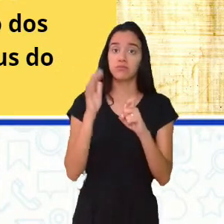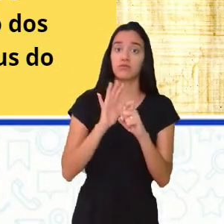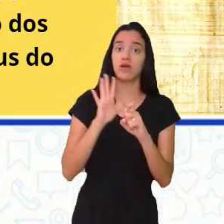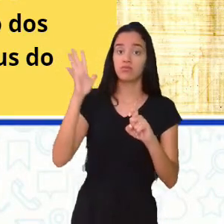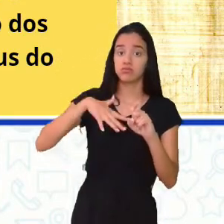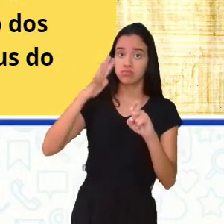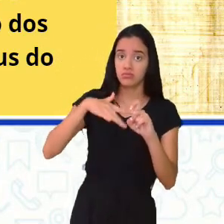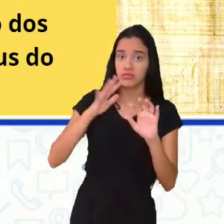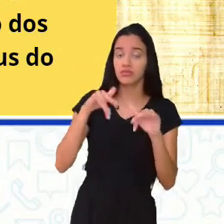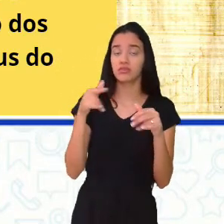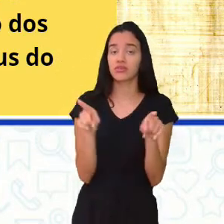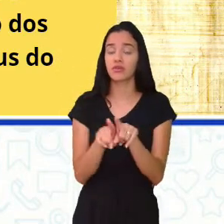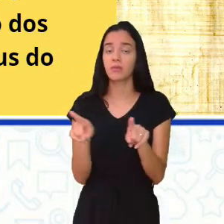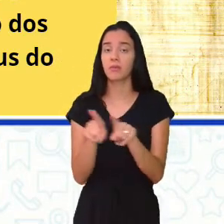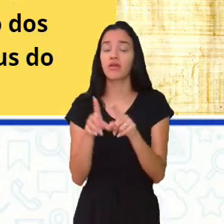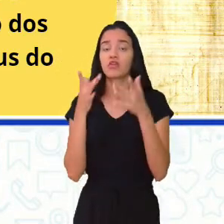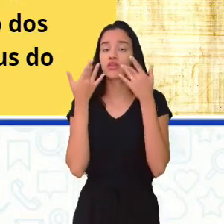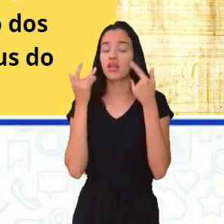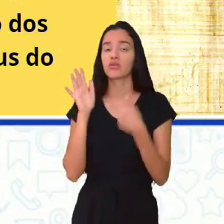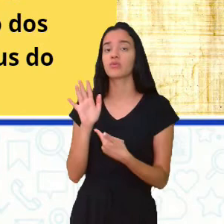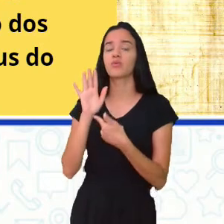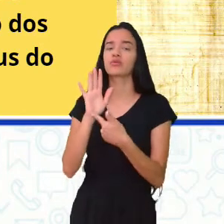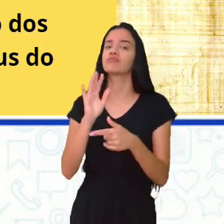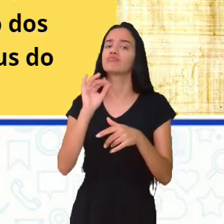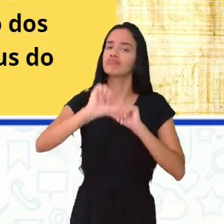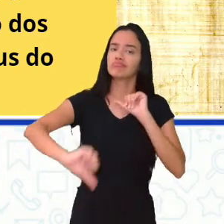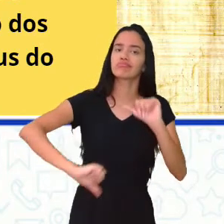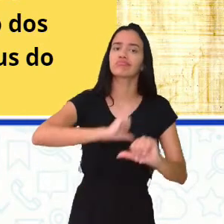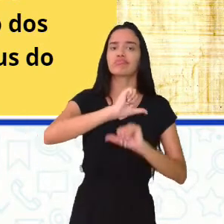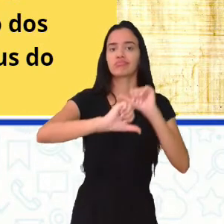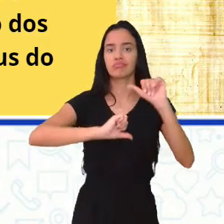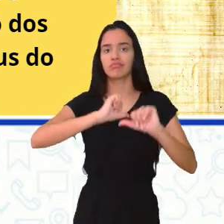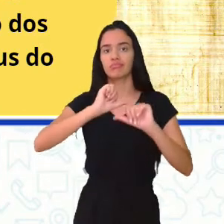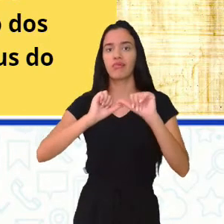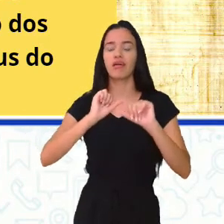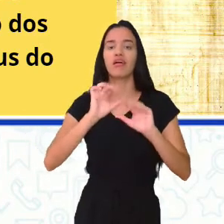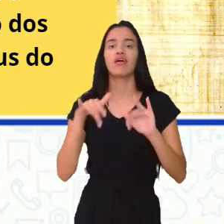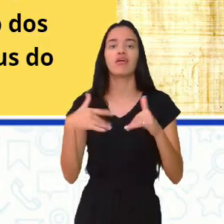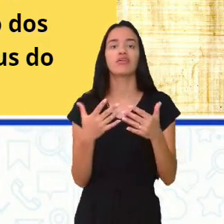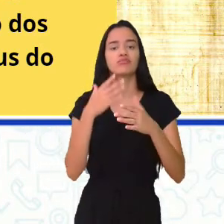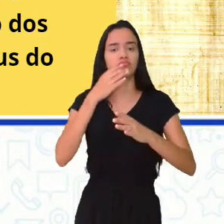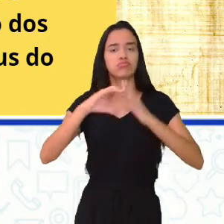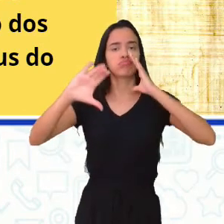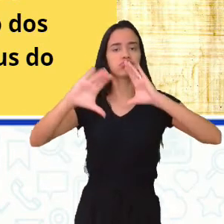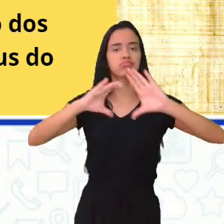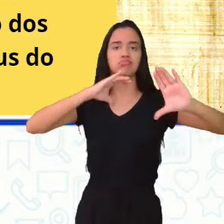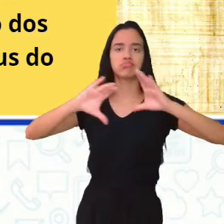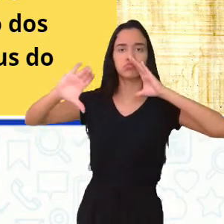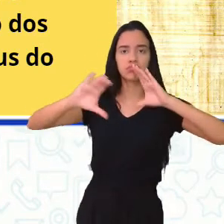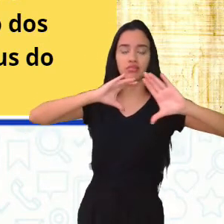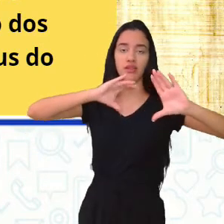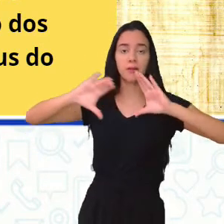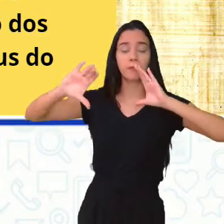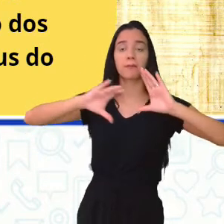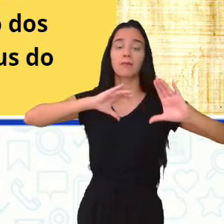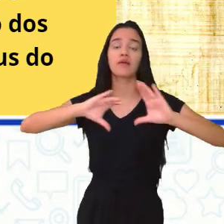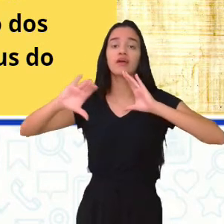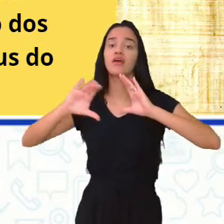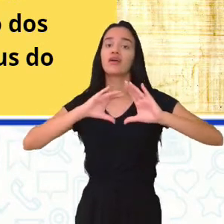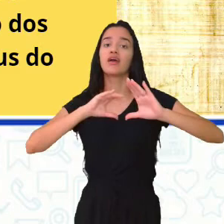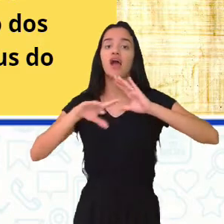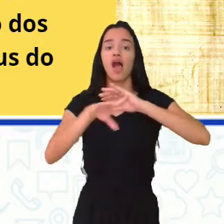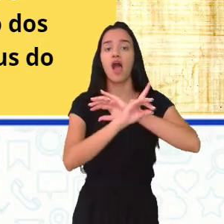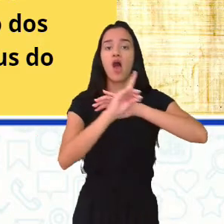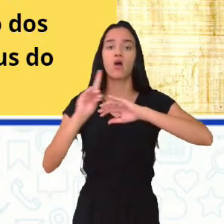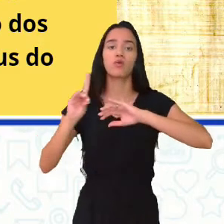teatro apareceu como resultado de uma transformação dos hinos cantados em honra ao